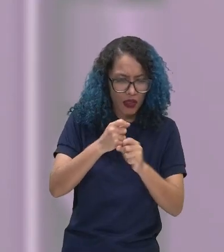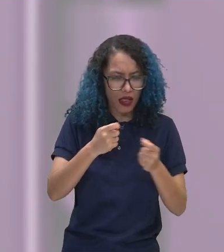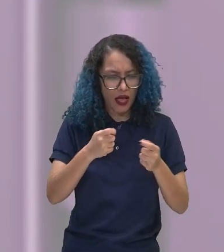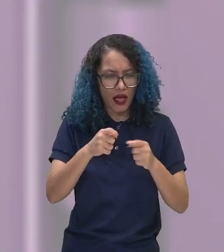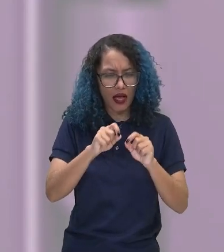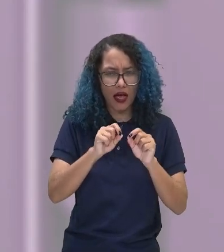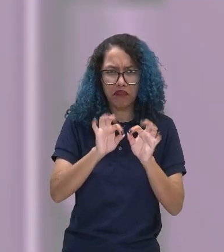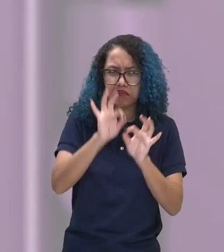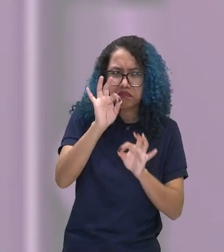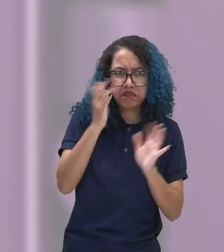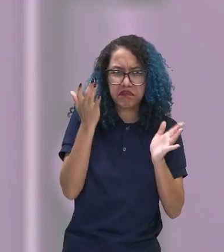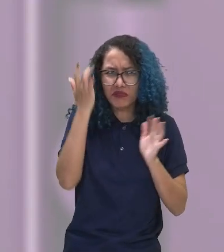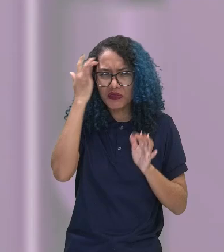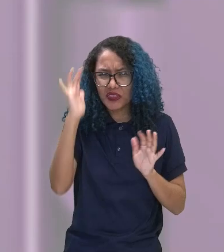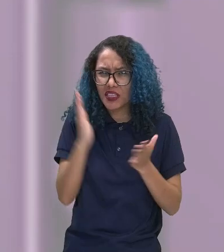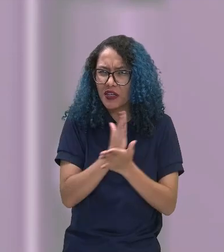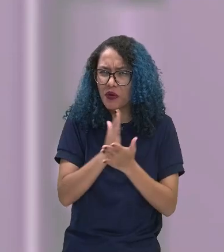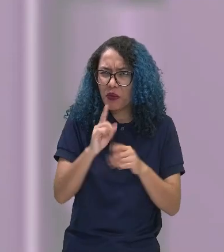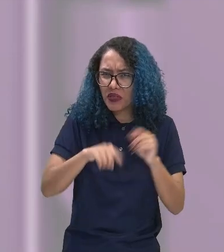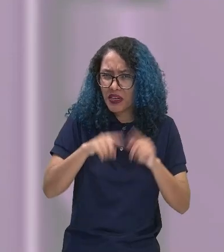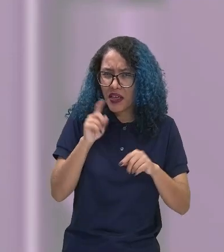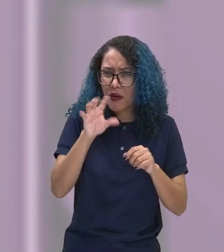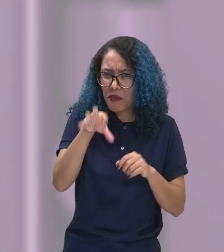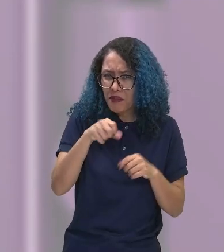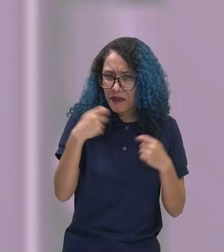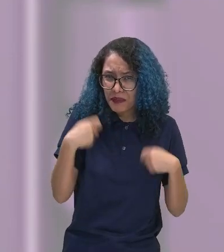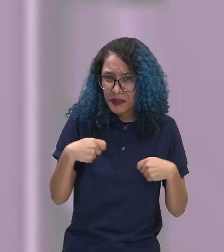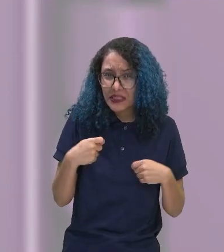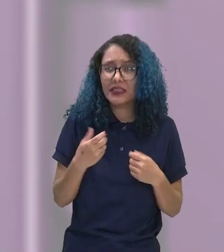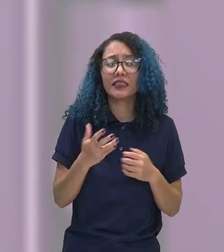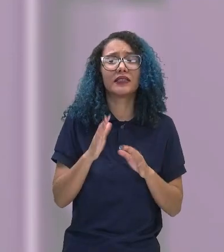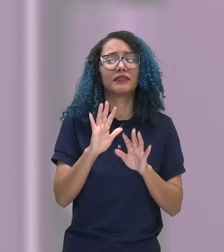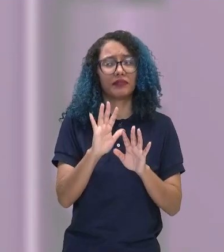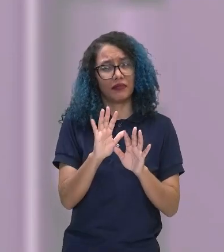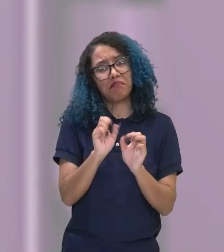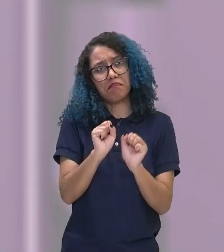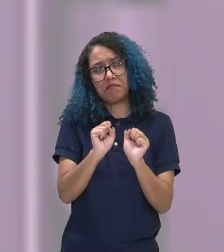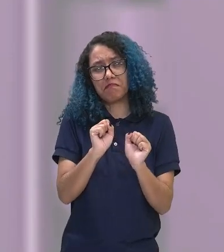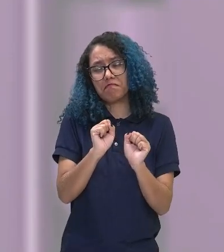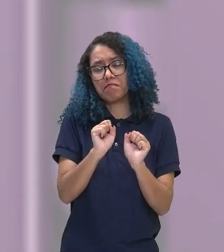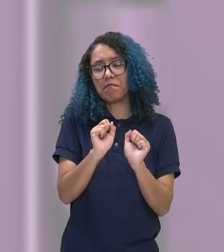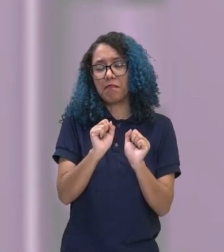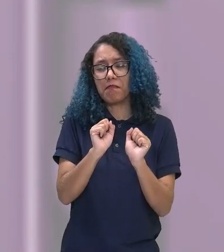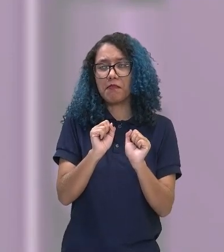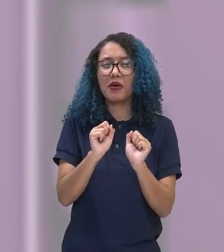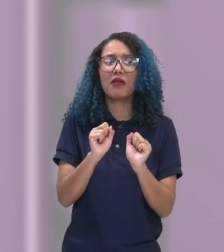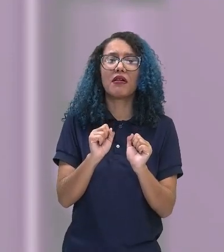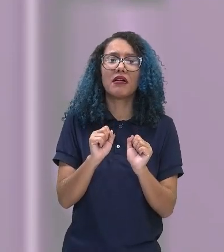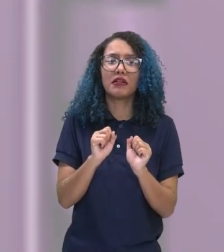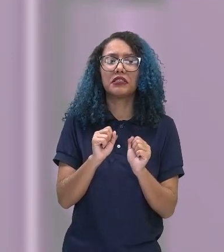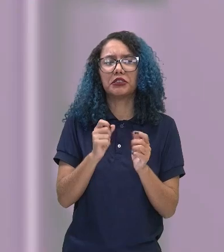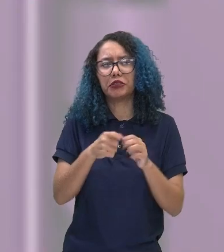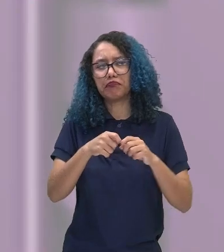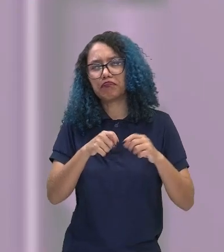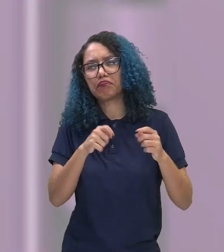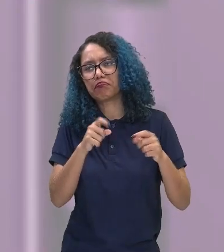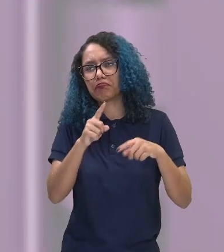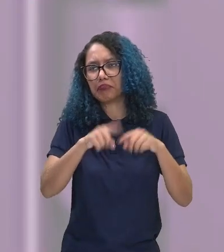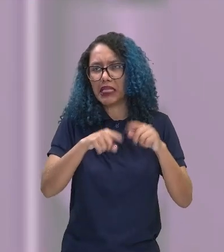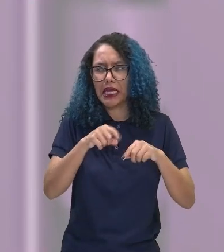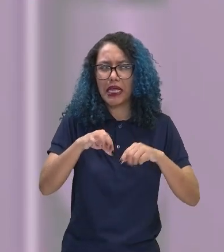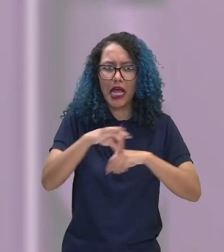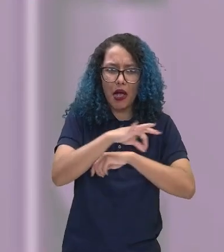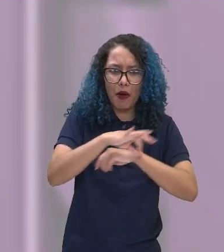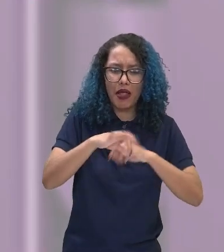fita métrica, alguma coisa tipo isso. Bom, aí eu vou dizer para você que funciona. Se pegar uma fita métrica, pegar uma trena e medir, isso vai